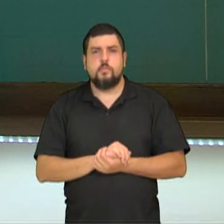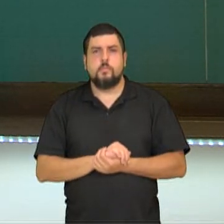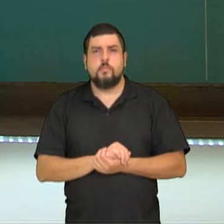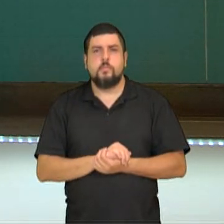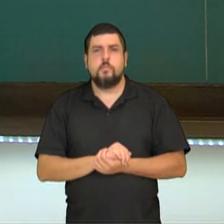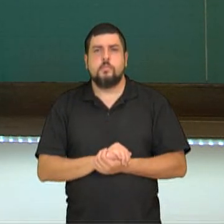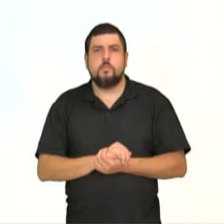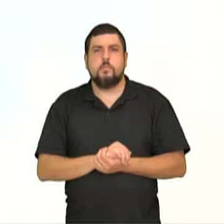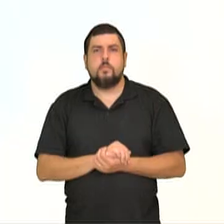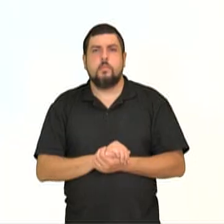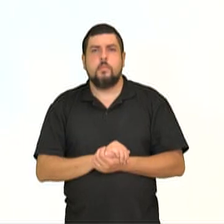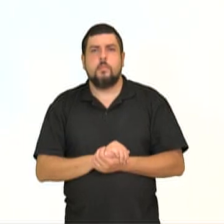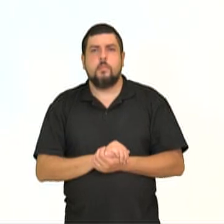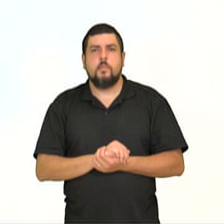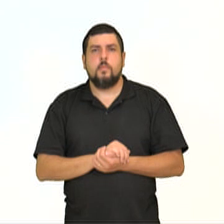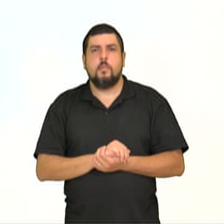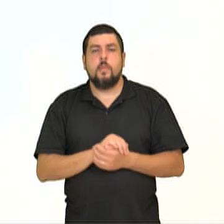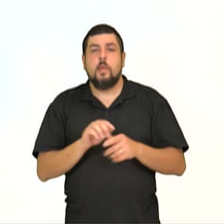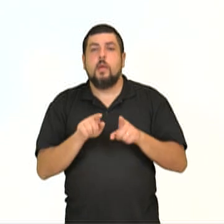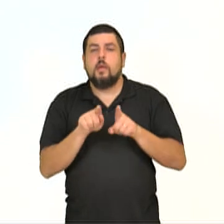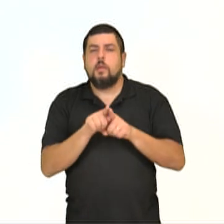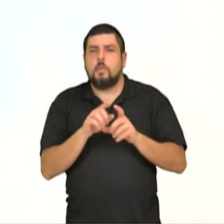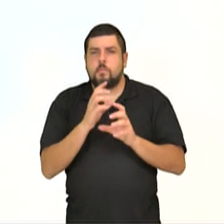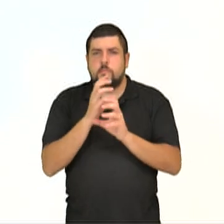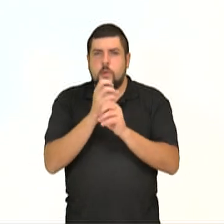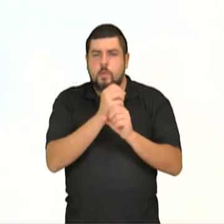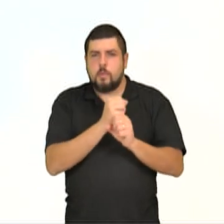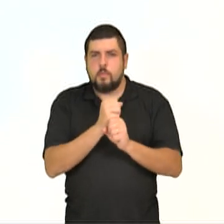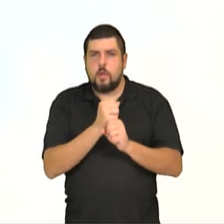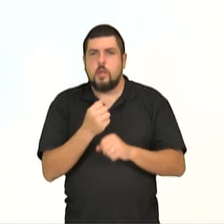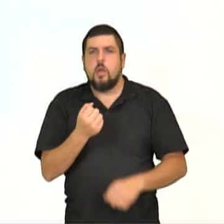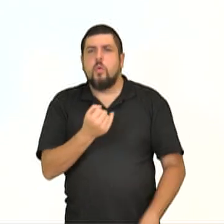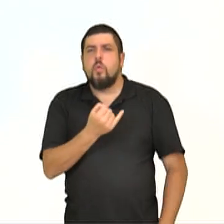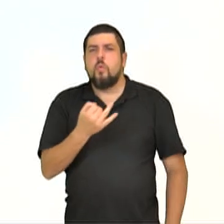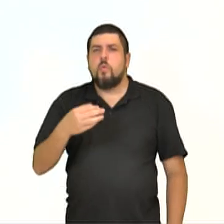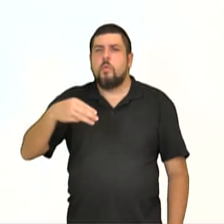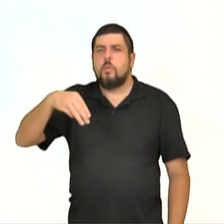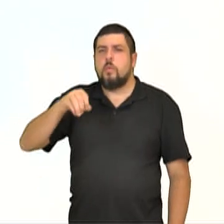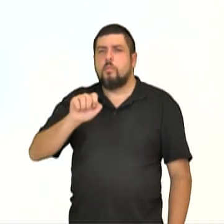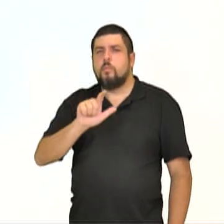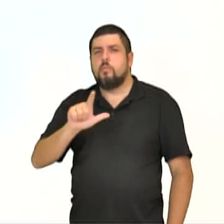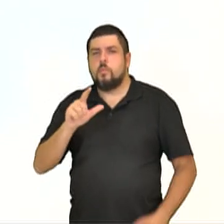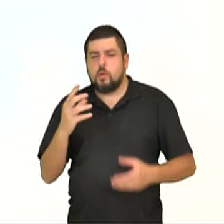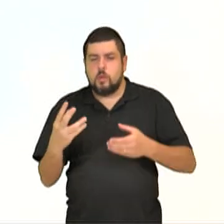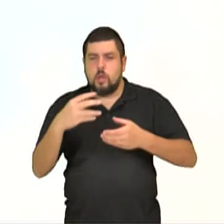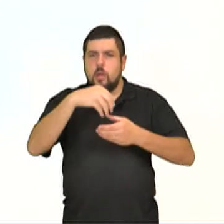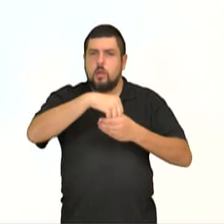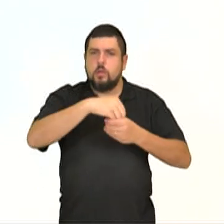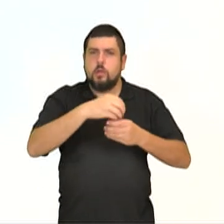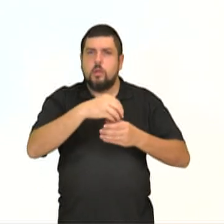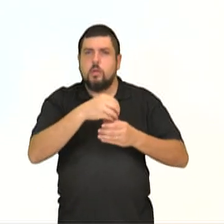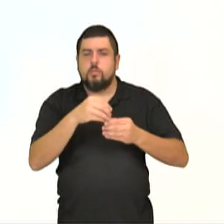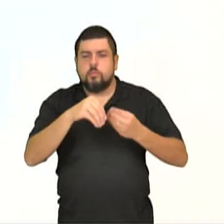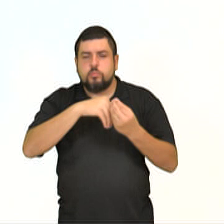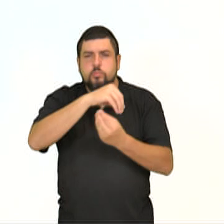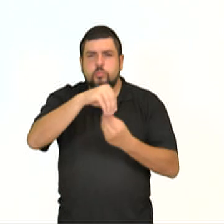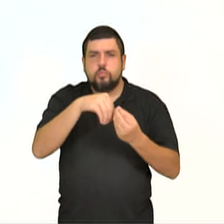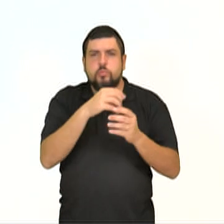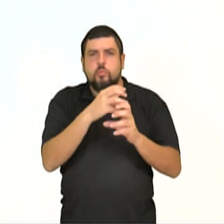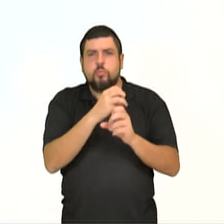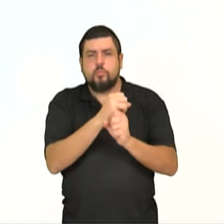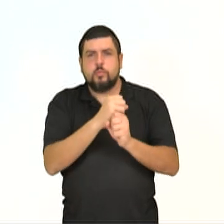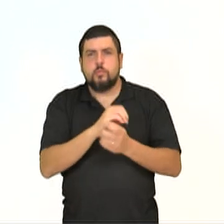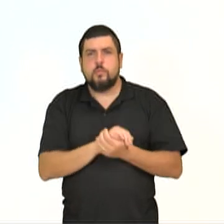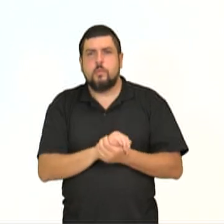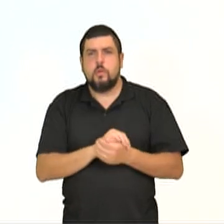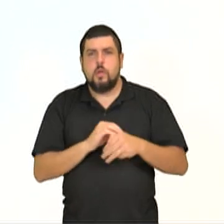Tenho também a concentração em relação ao número de mols que eu tenho ali na solução. E aí eu vou relacionar dessa forma. M